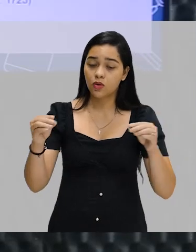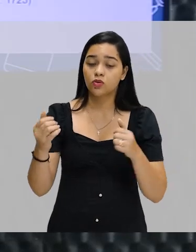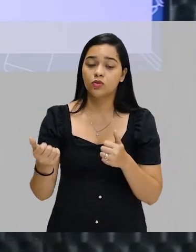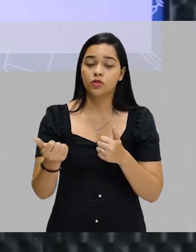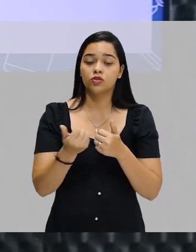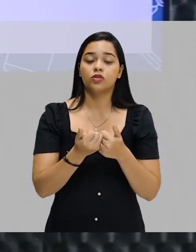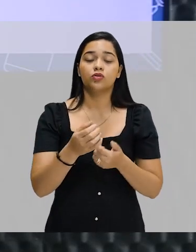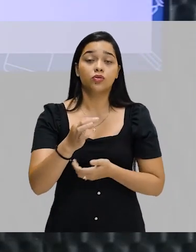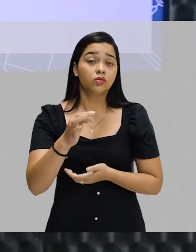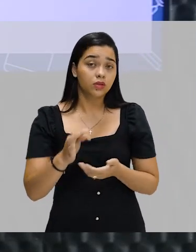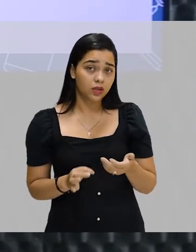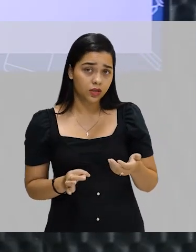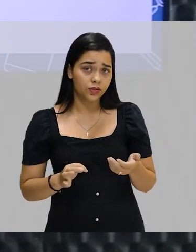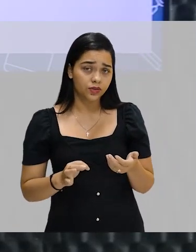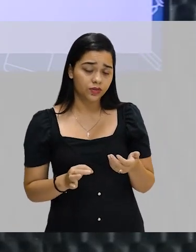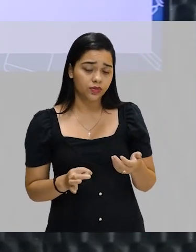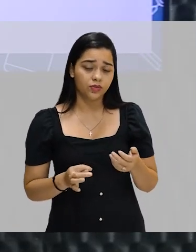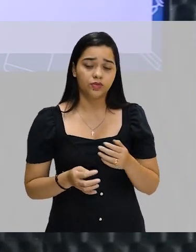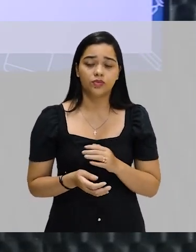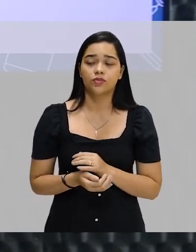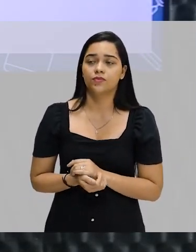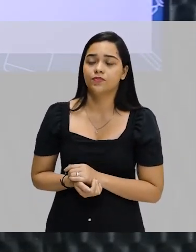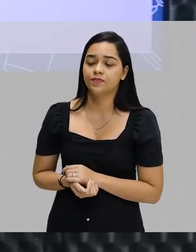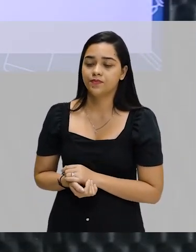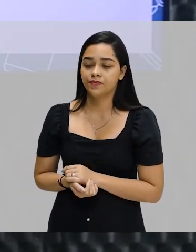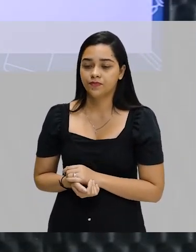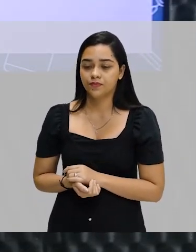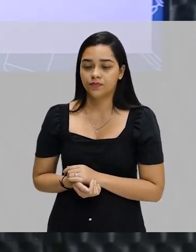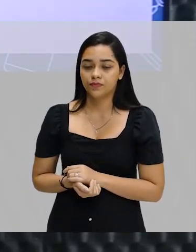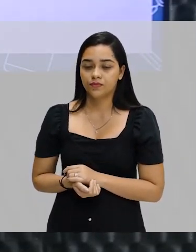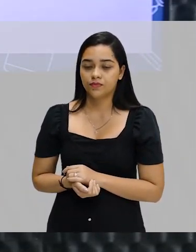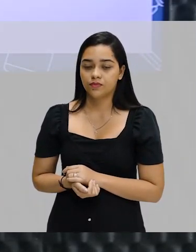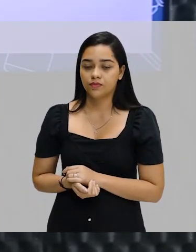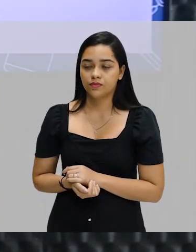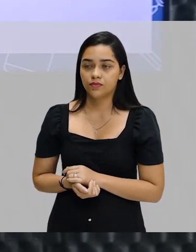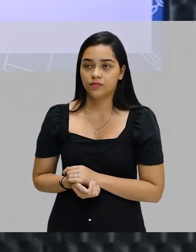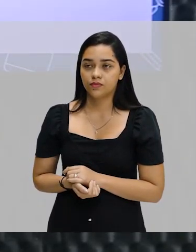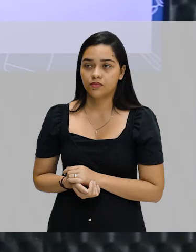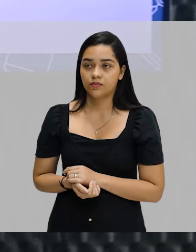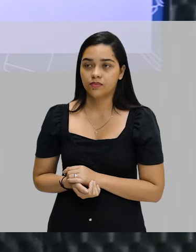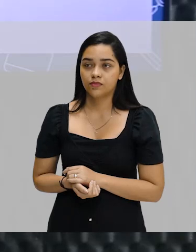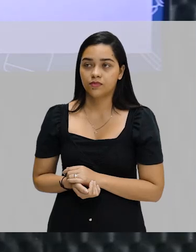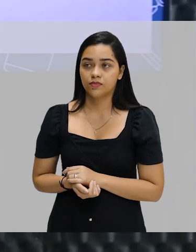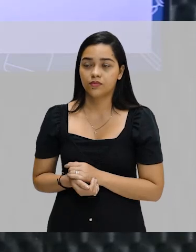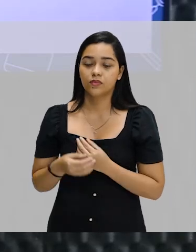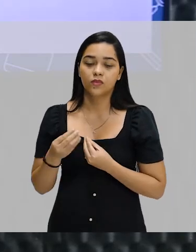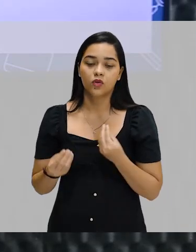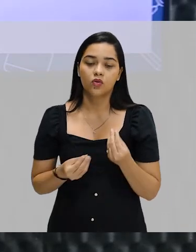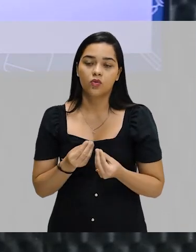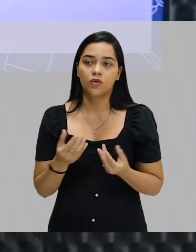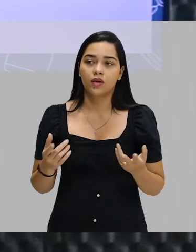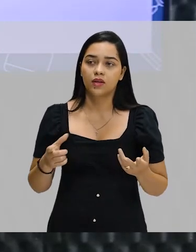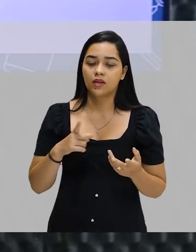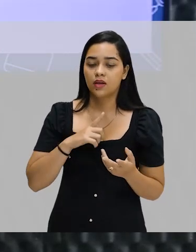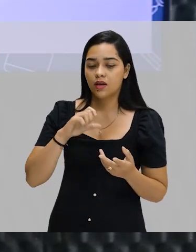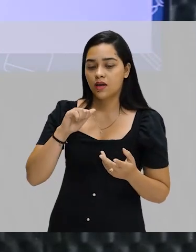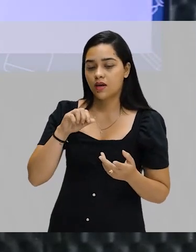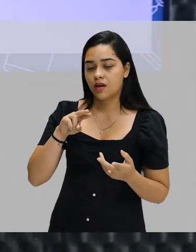no texto. Para o segmento que teve a oportunidade de estudar em bons colégios, tipo assim,